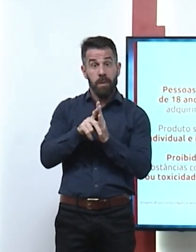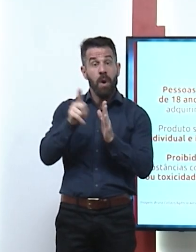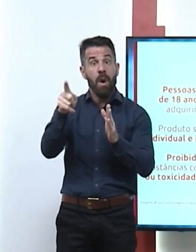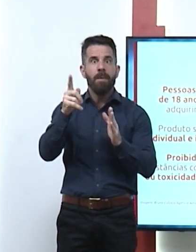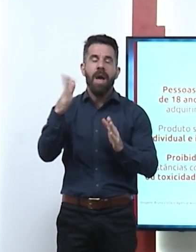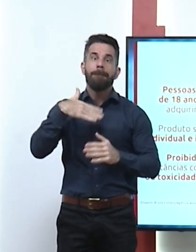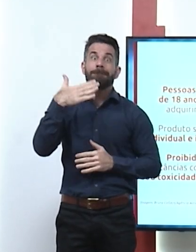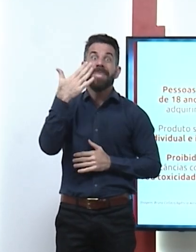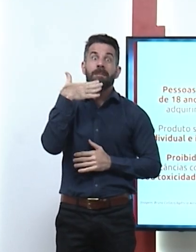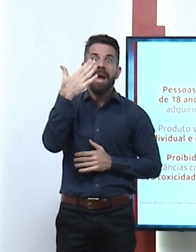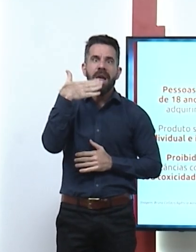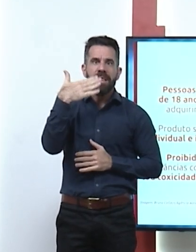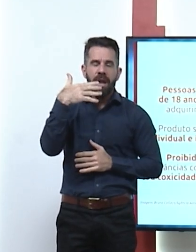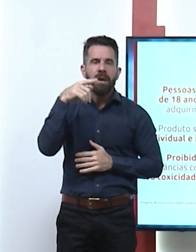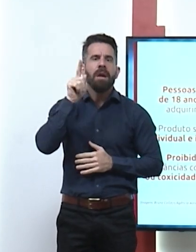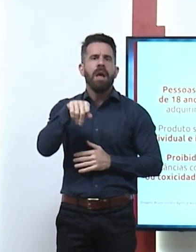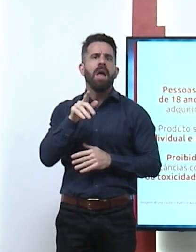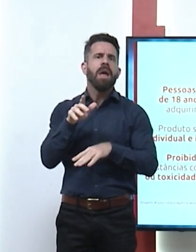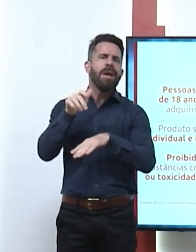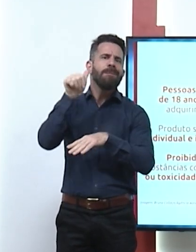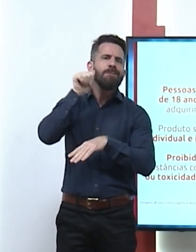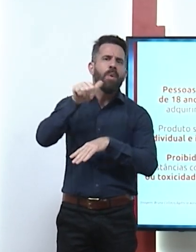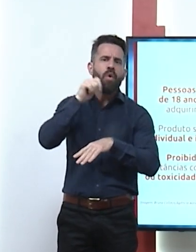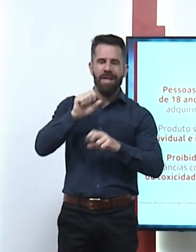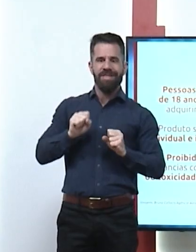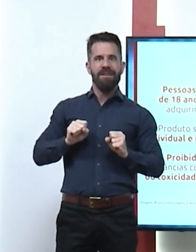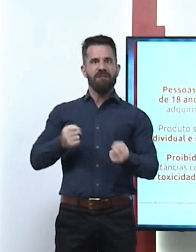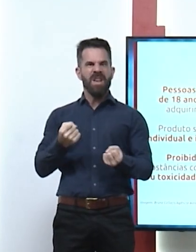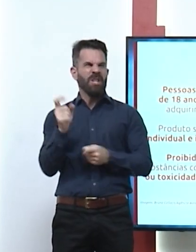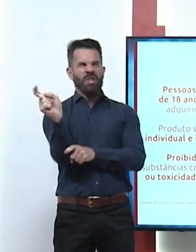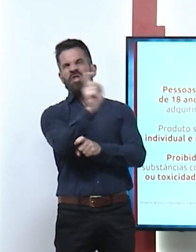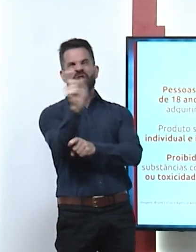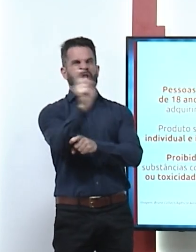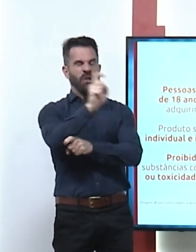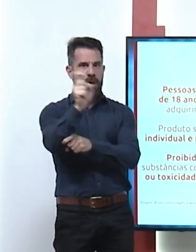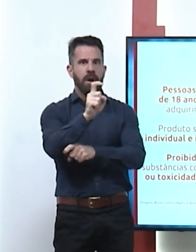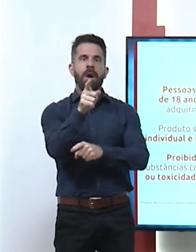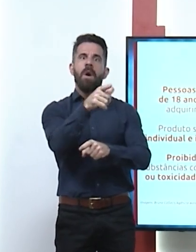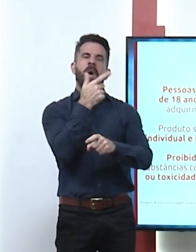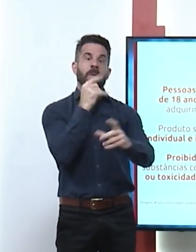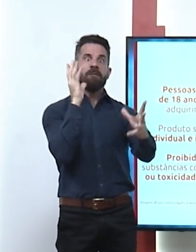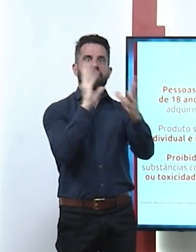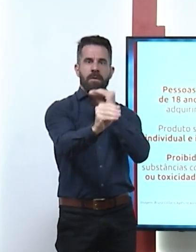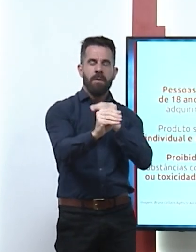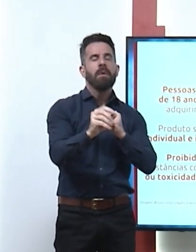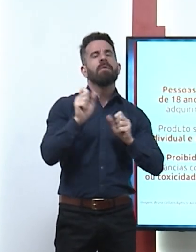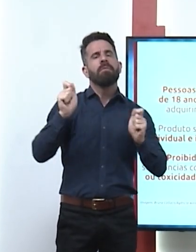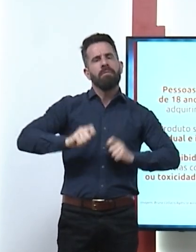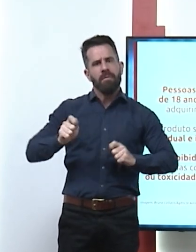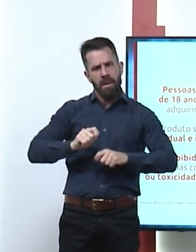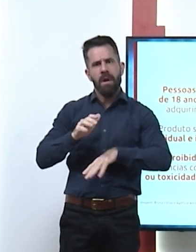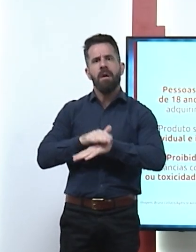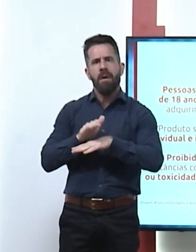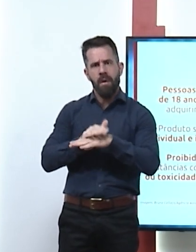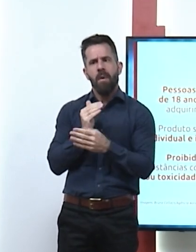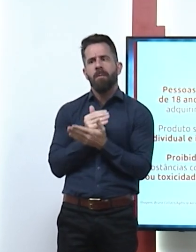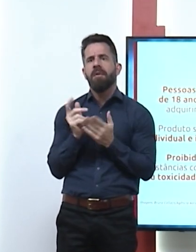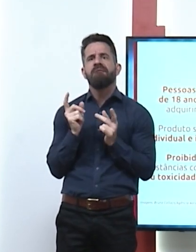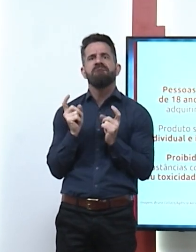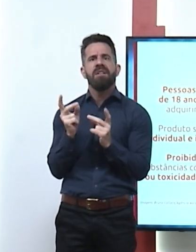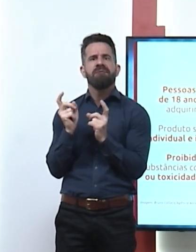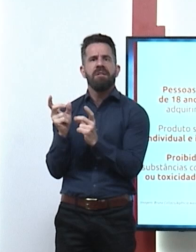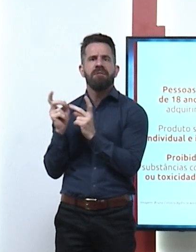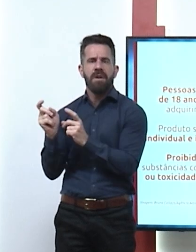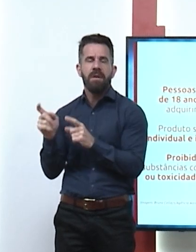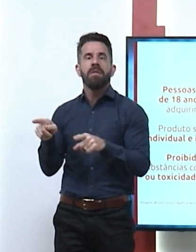defesa pessoal de mulheres. Essa proposta estabelece regras para a comercialização e para o uso desse dispositivo e